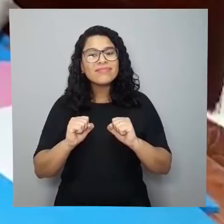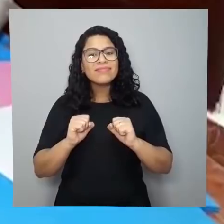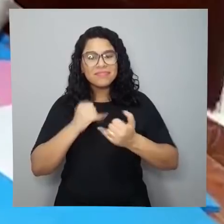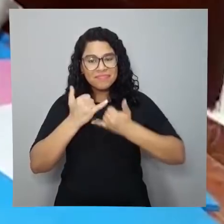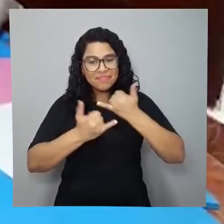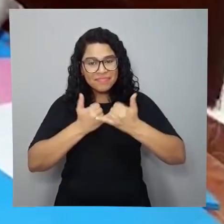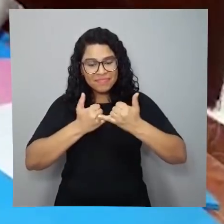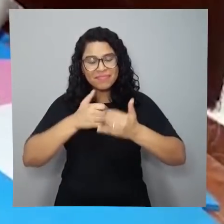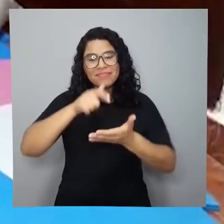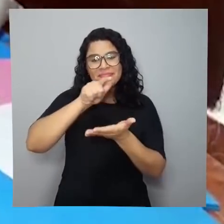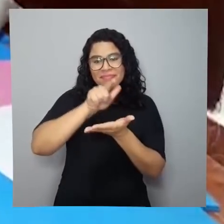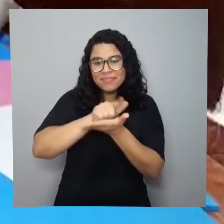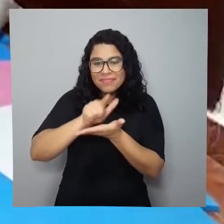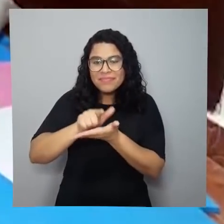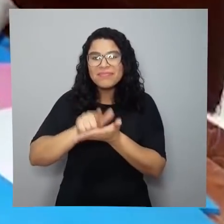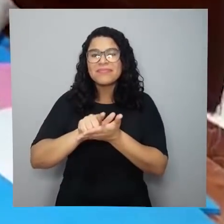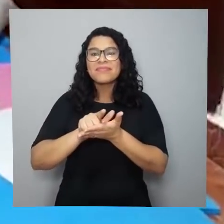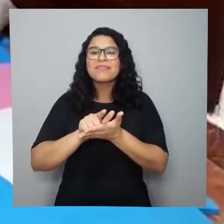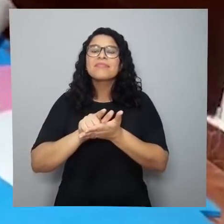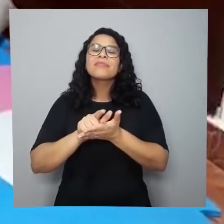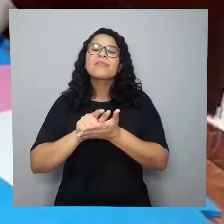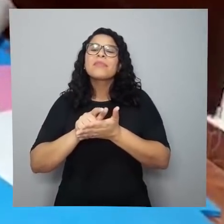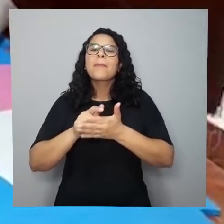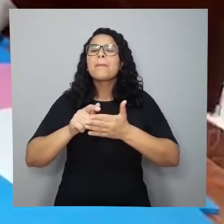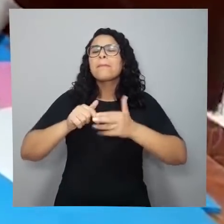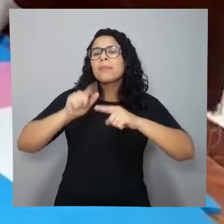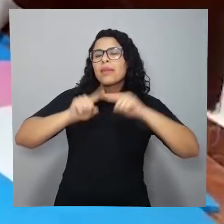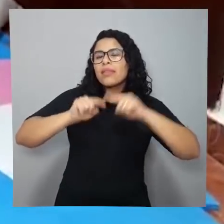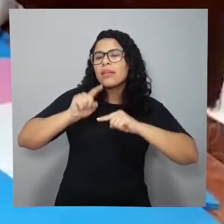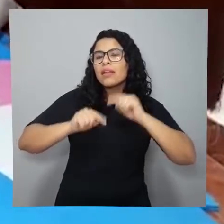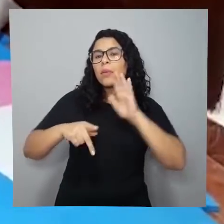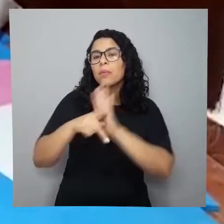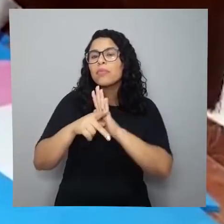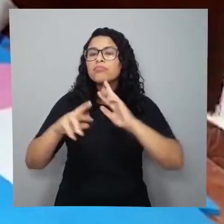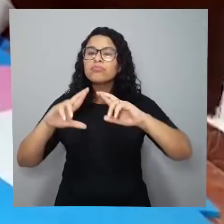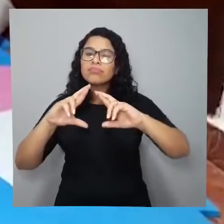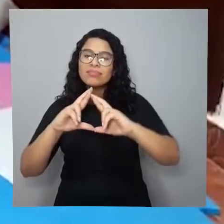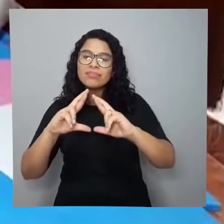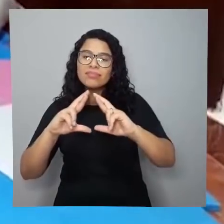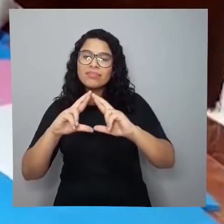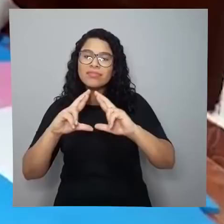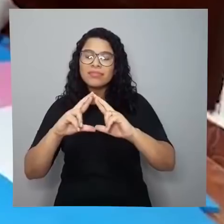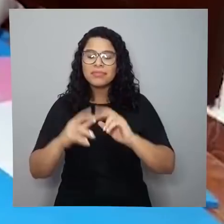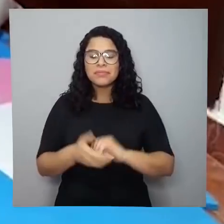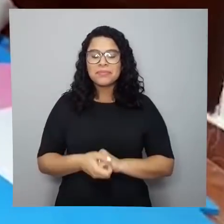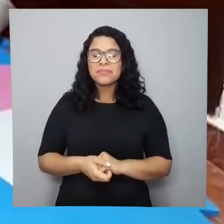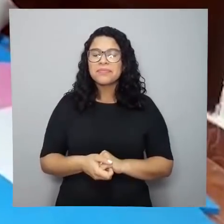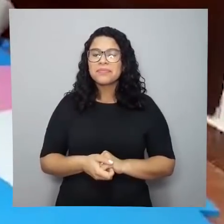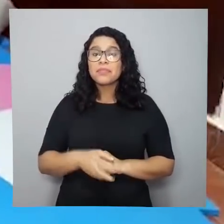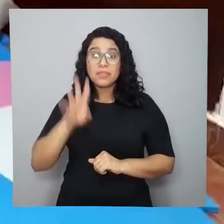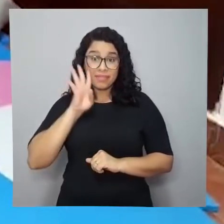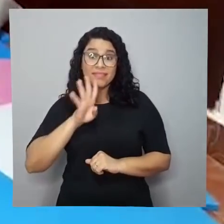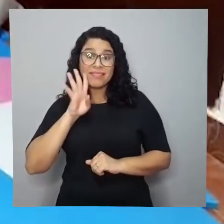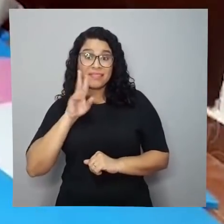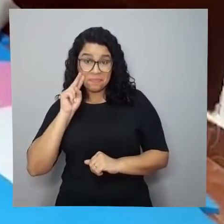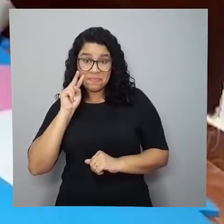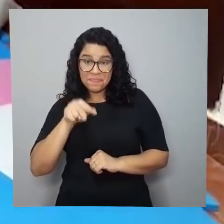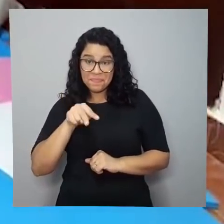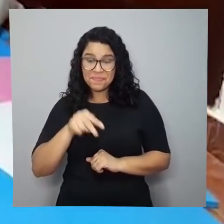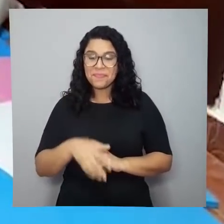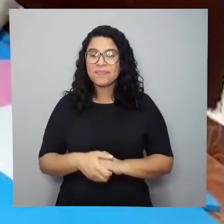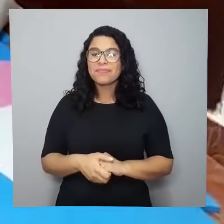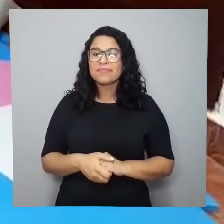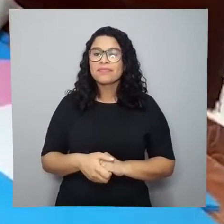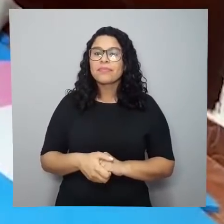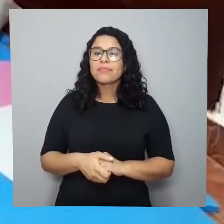esses materiais recicláveis, crianças. Olha que legal, o rolinho de papel. Vamos molhar